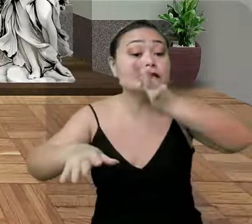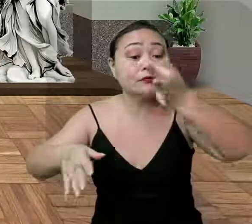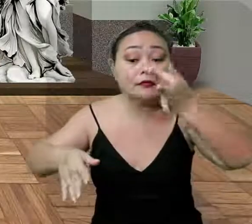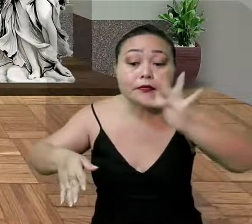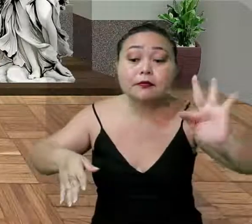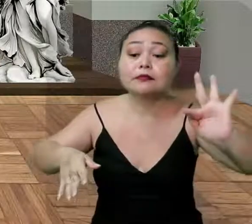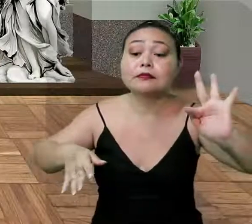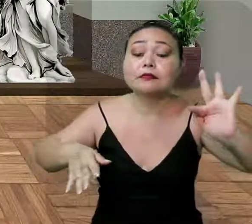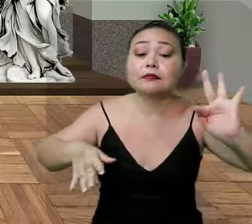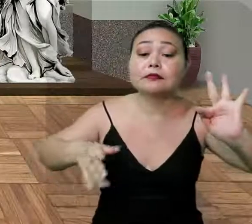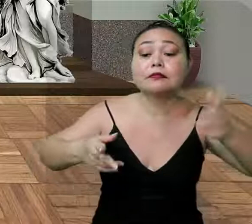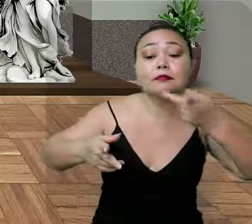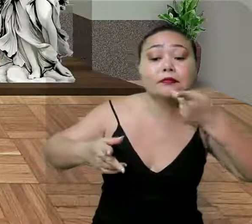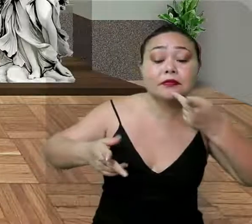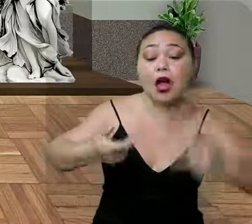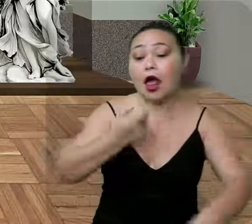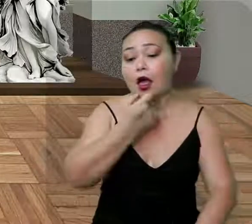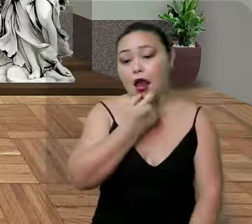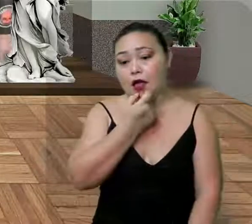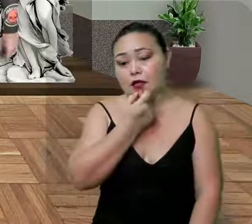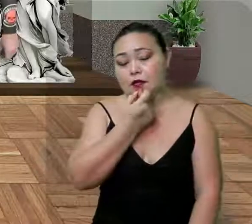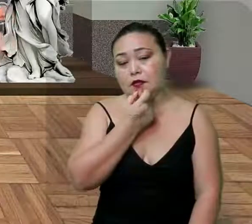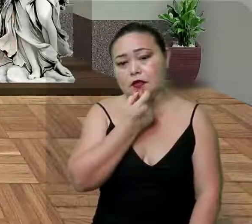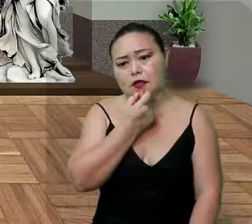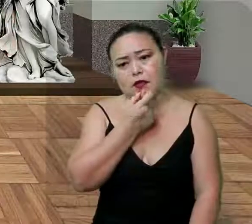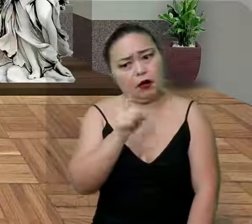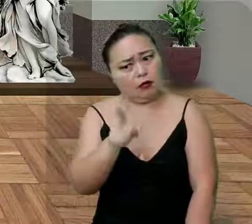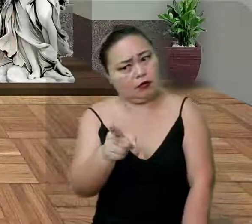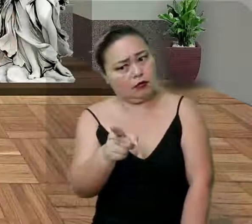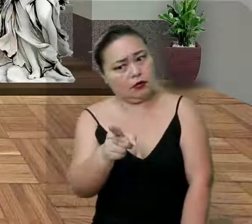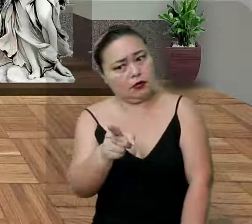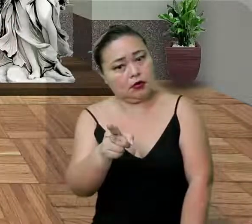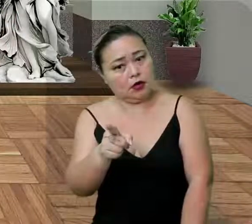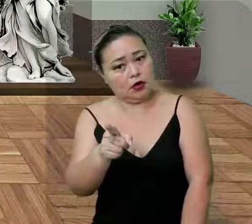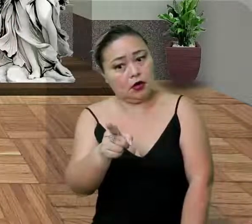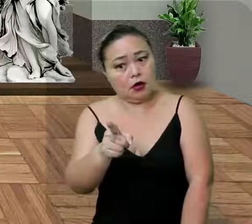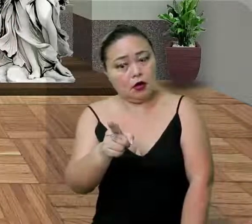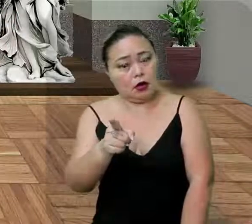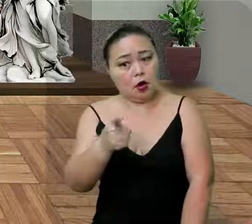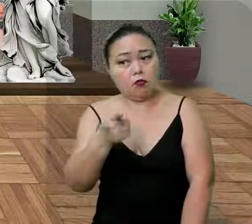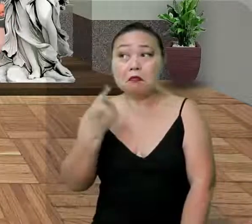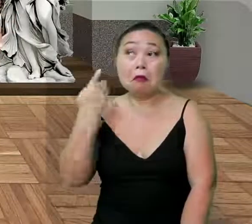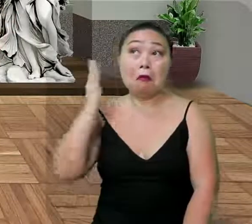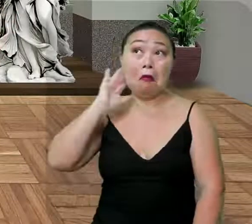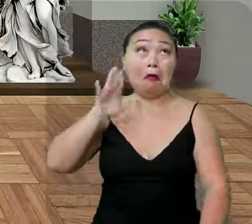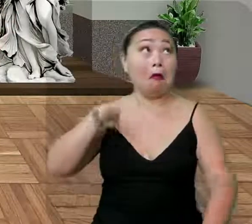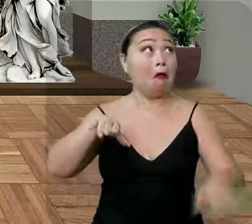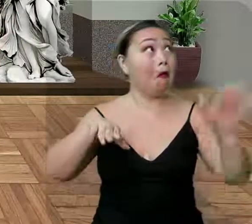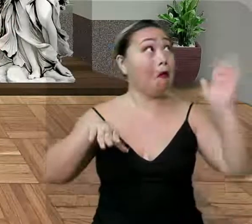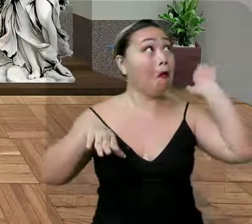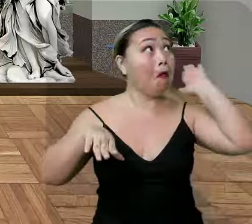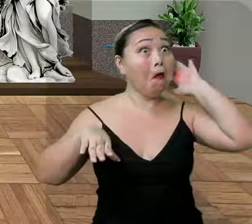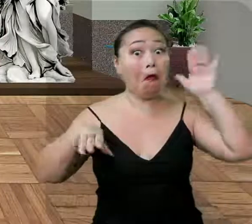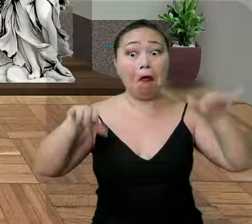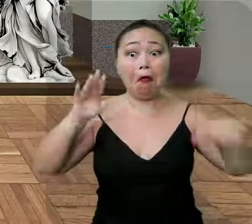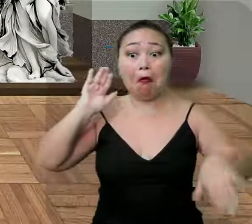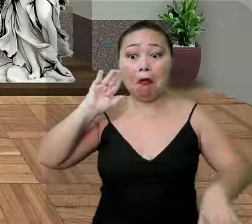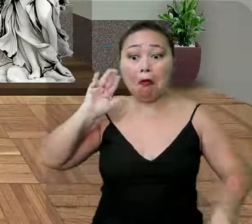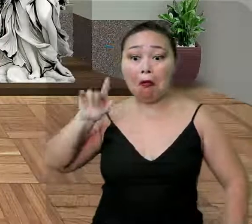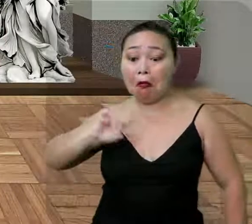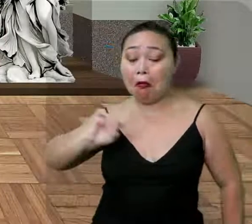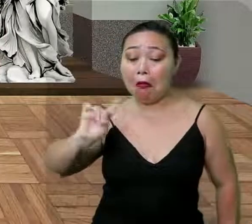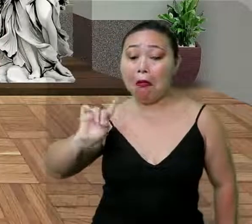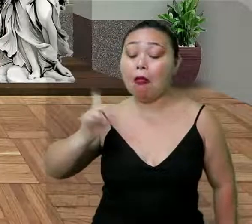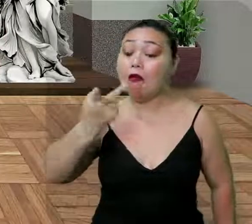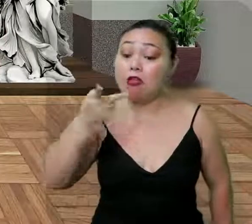França falar inglês Ei os cantos do meu ouvido você tem que